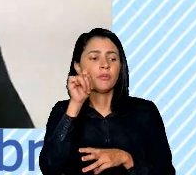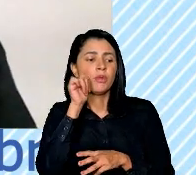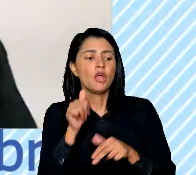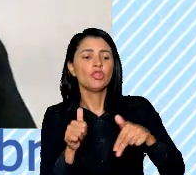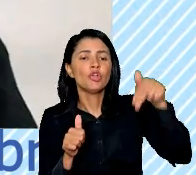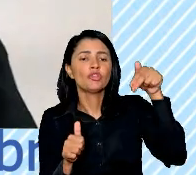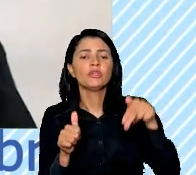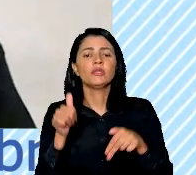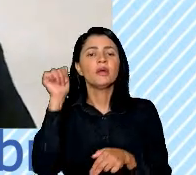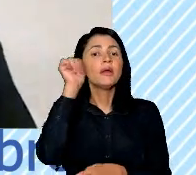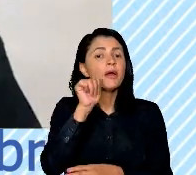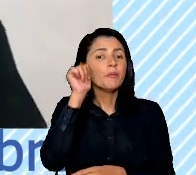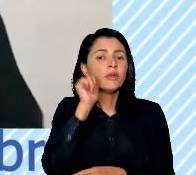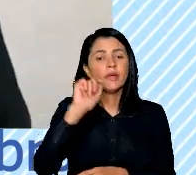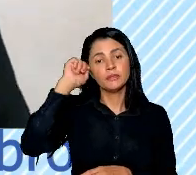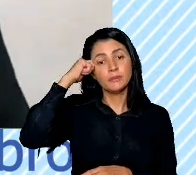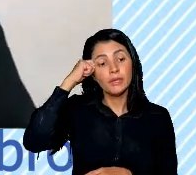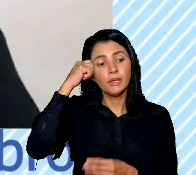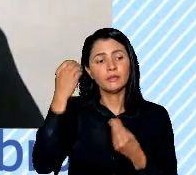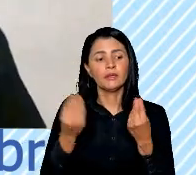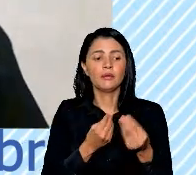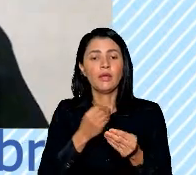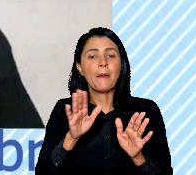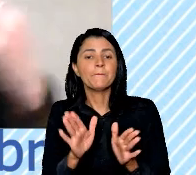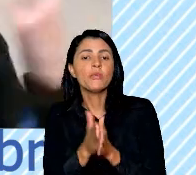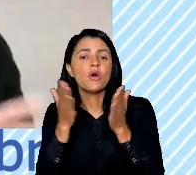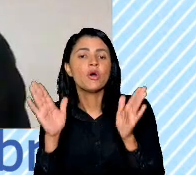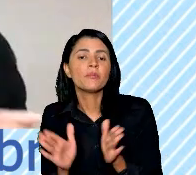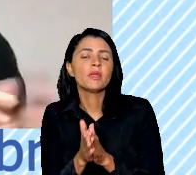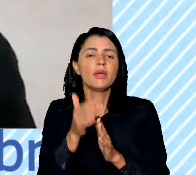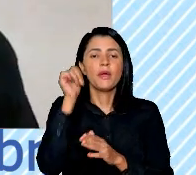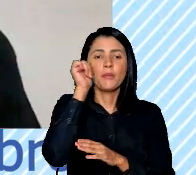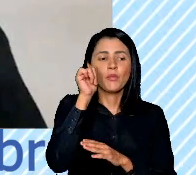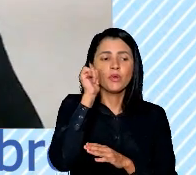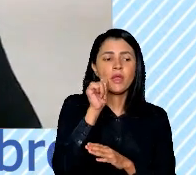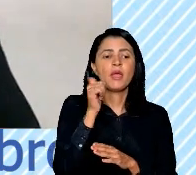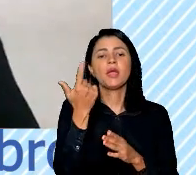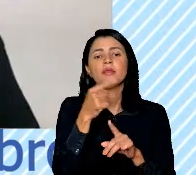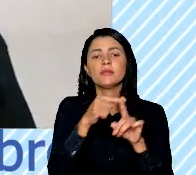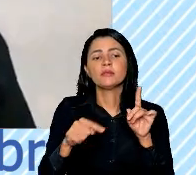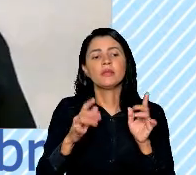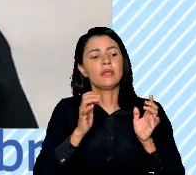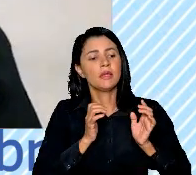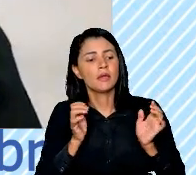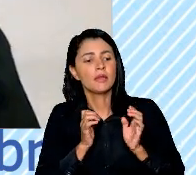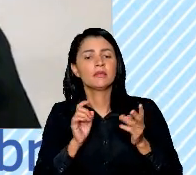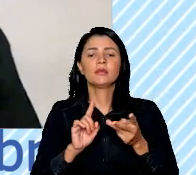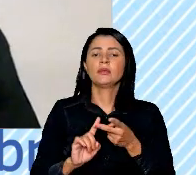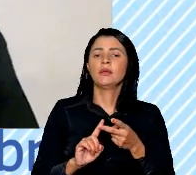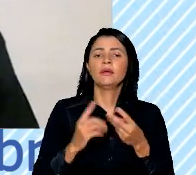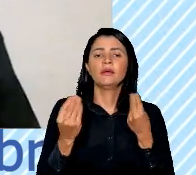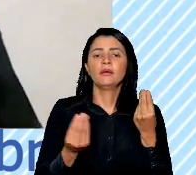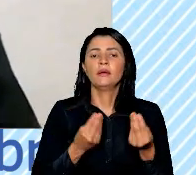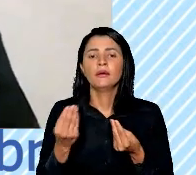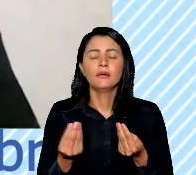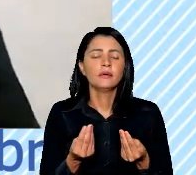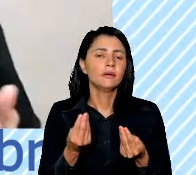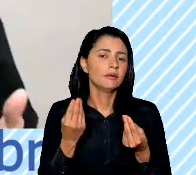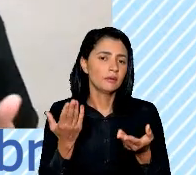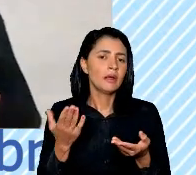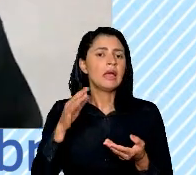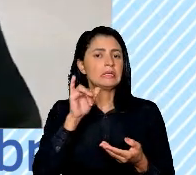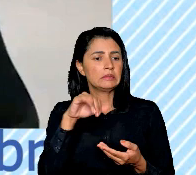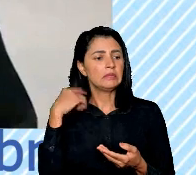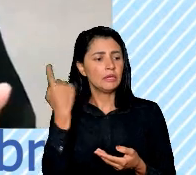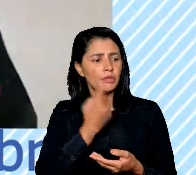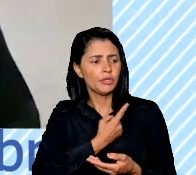nortistas? E as mulheres pretas, pobres? E as mulheres de classe média? E as ricas? Se nós